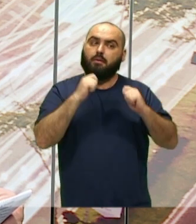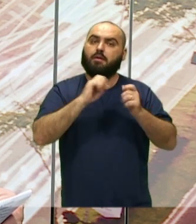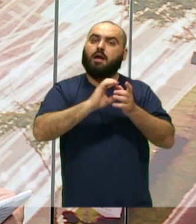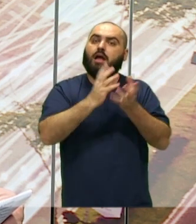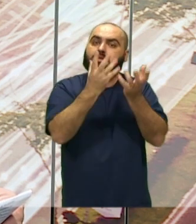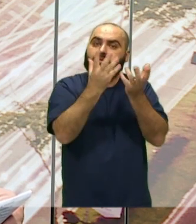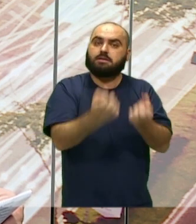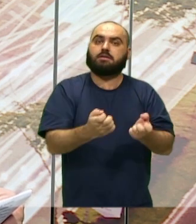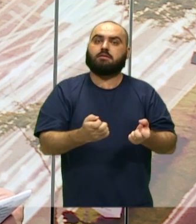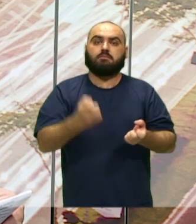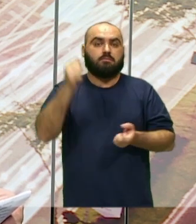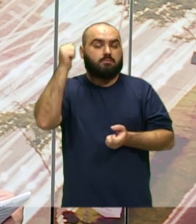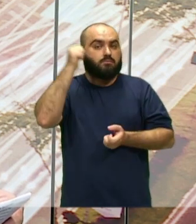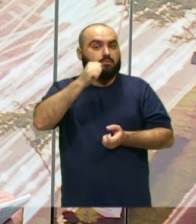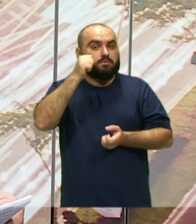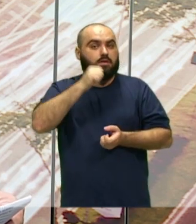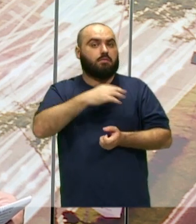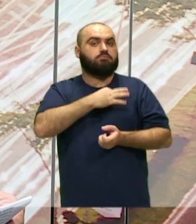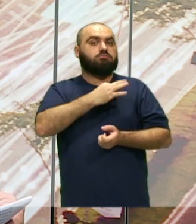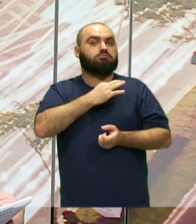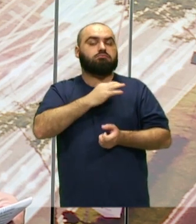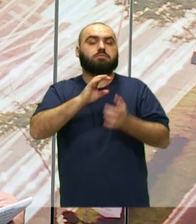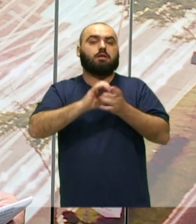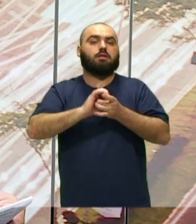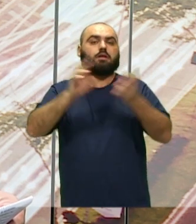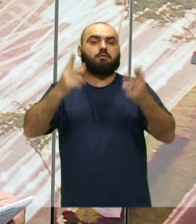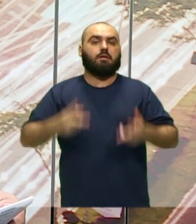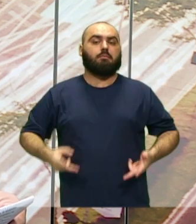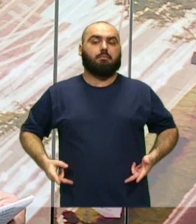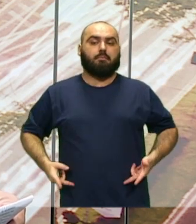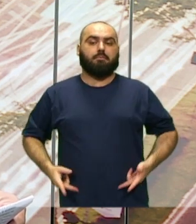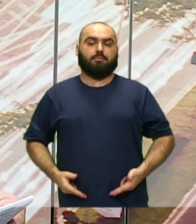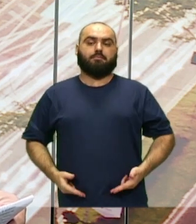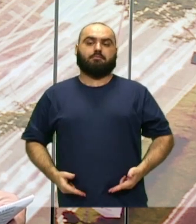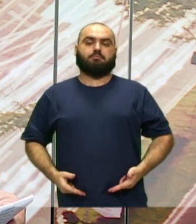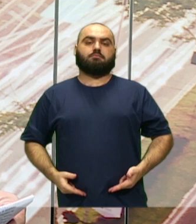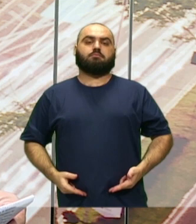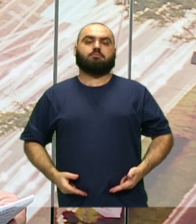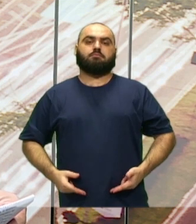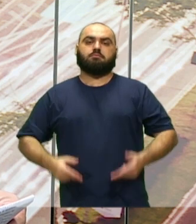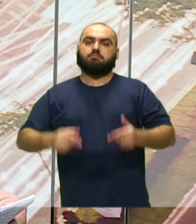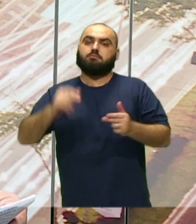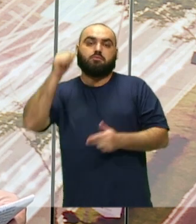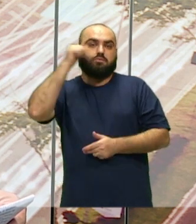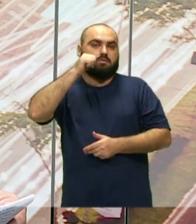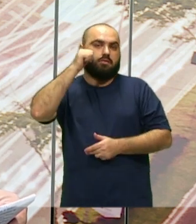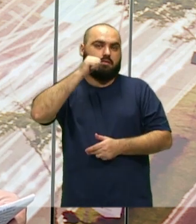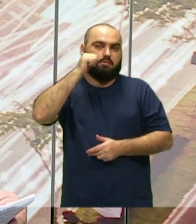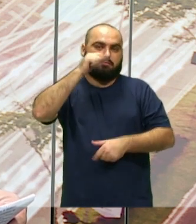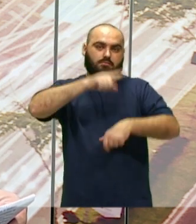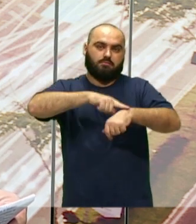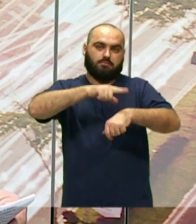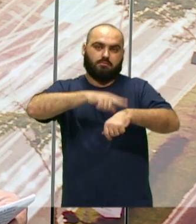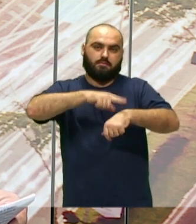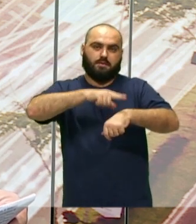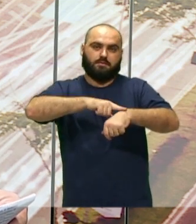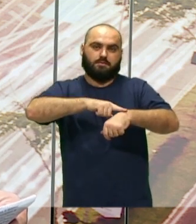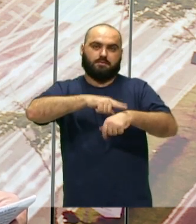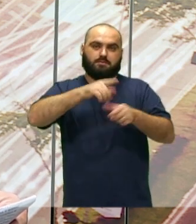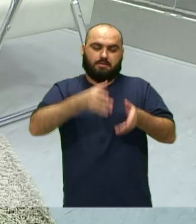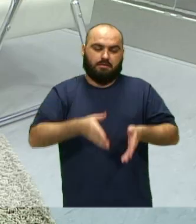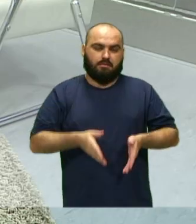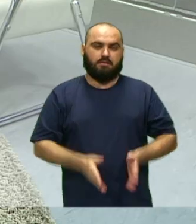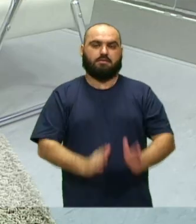a esterilização voluntária, especialmente o direito à esterilização cirúrgica durante o período do parto.